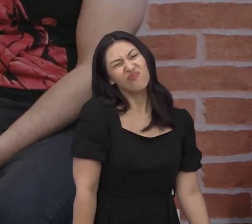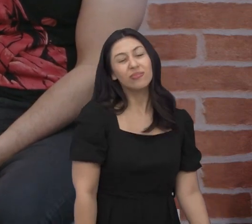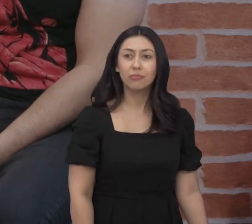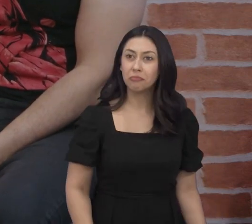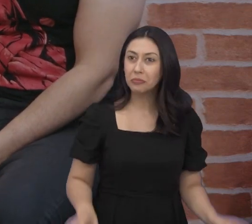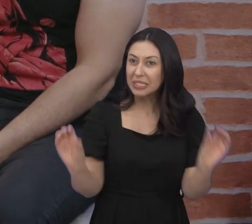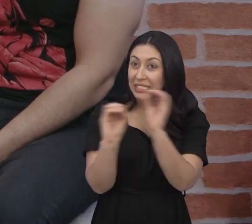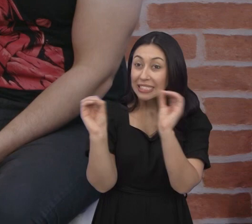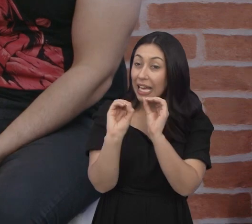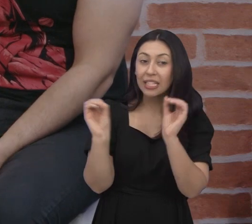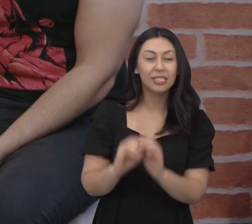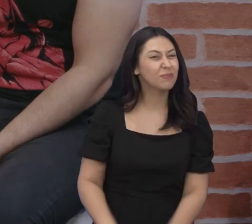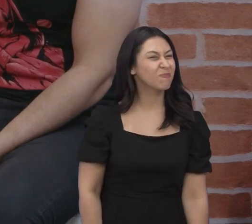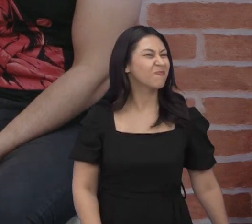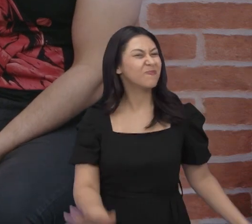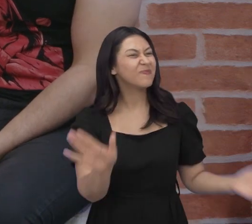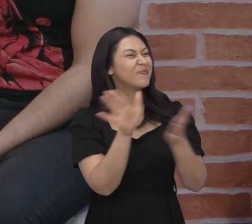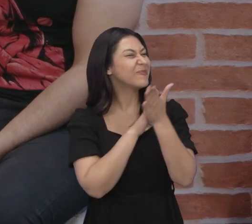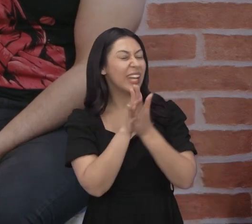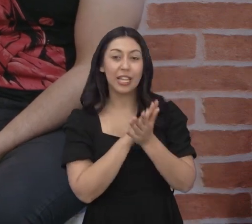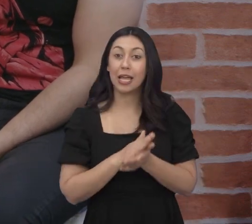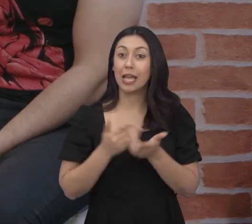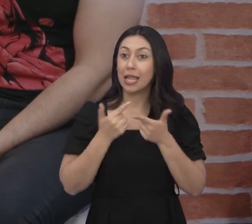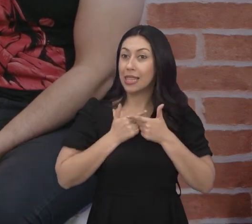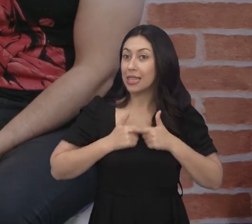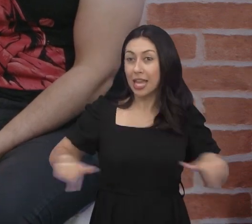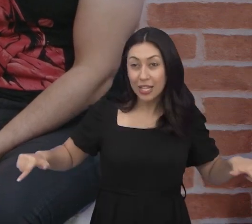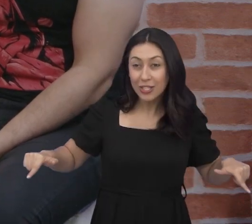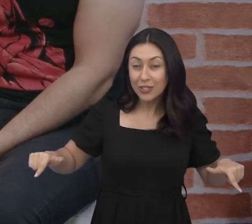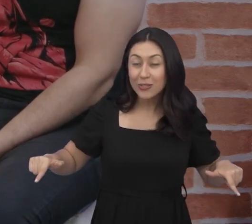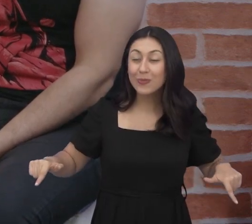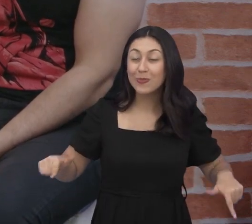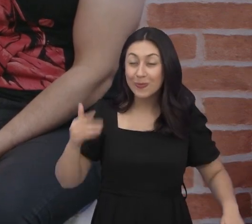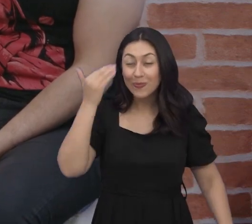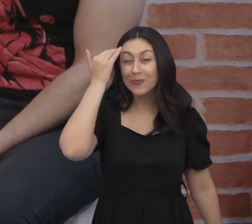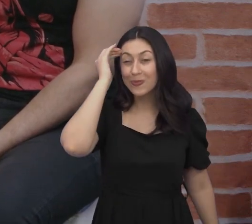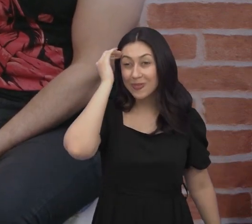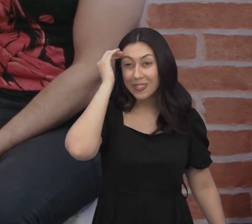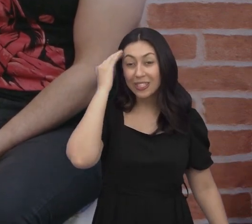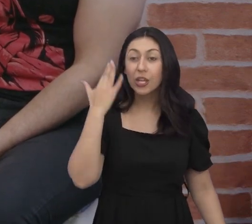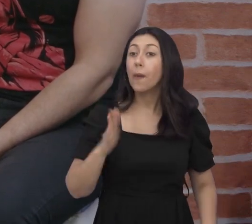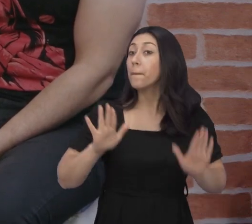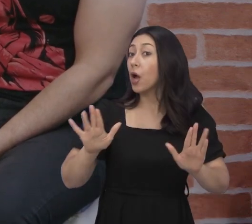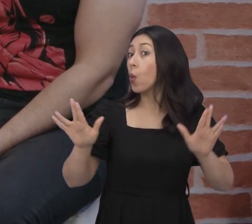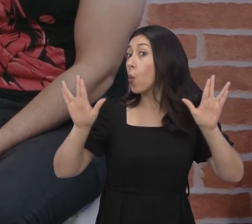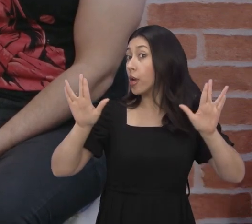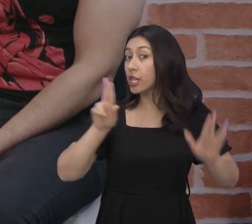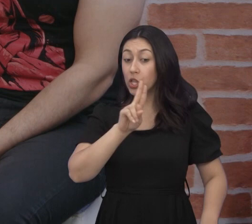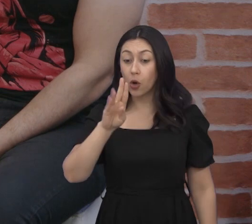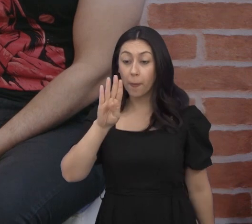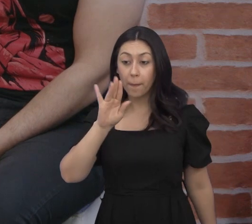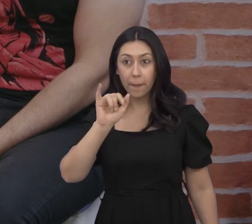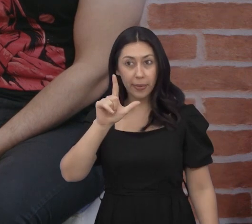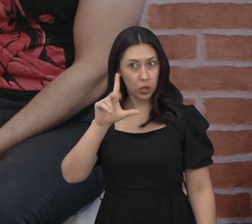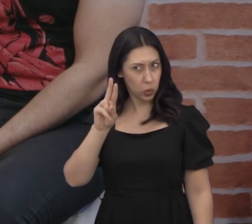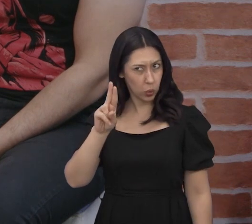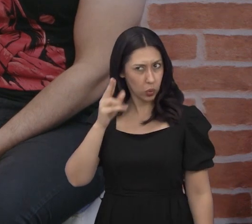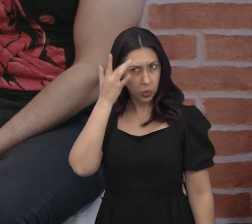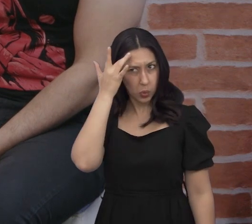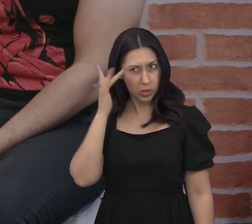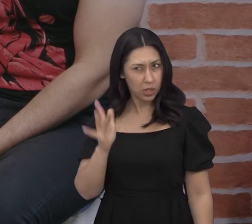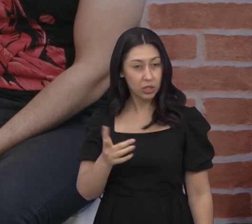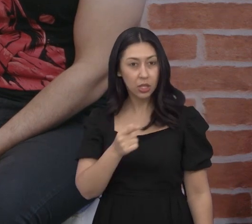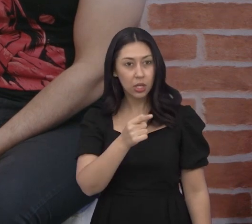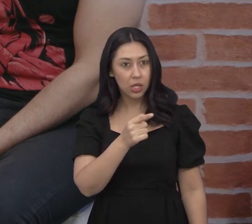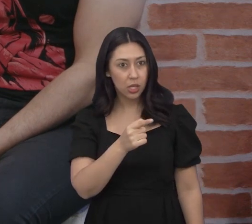não. nadinha, não acredita em nada. Nada, zero. Cético. Cético. Entendi. E o ET Bilu, também não acredita nele, não? Ah, não, aí é